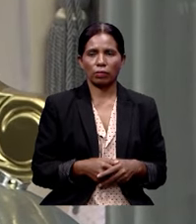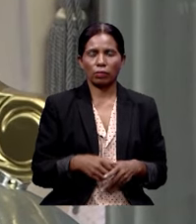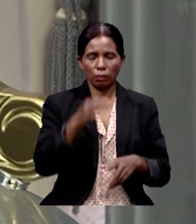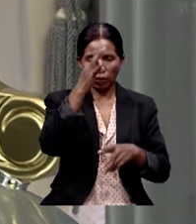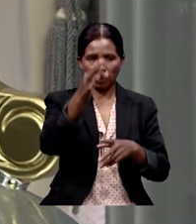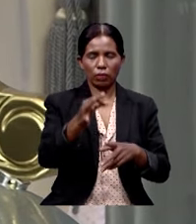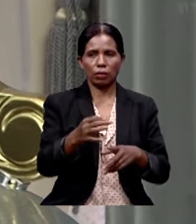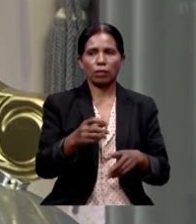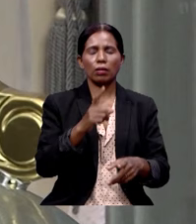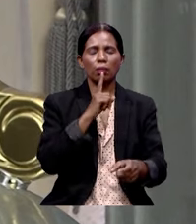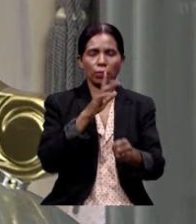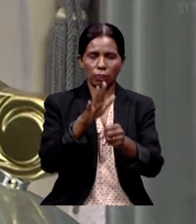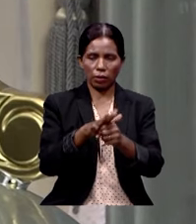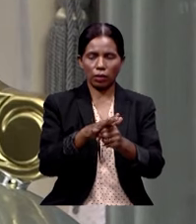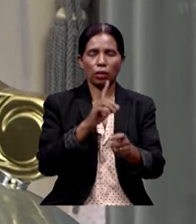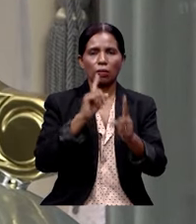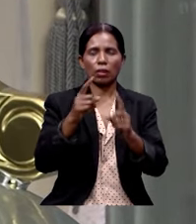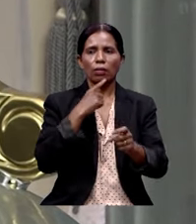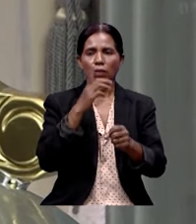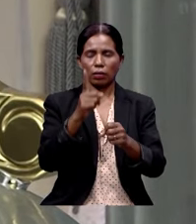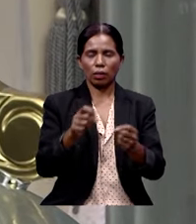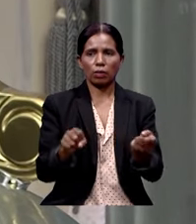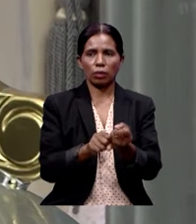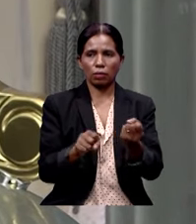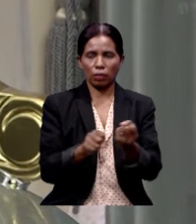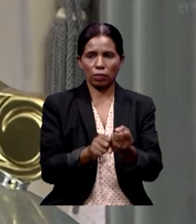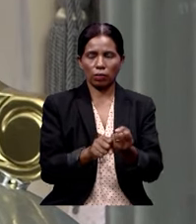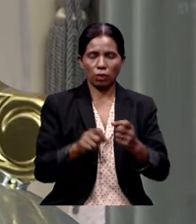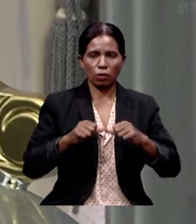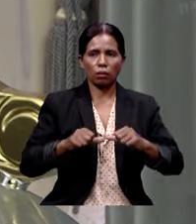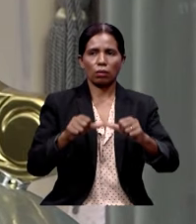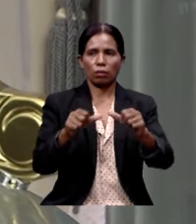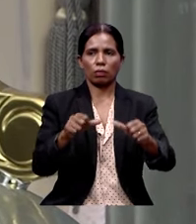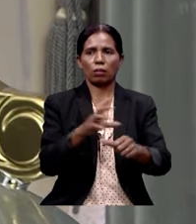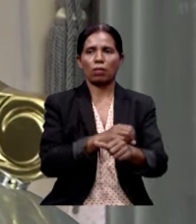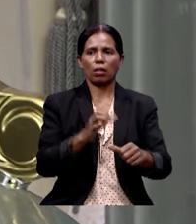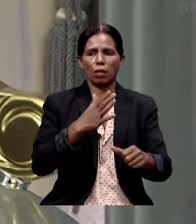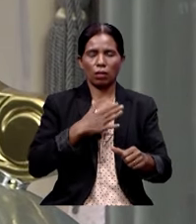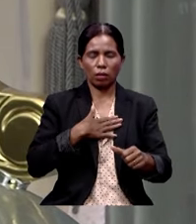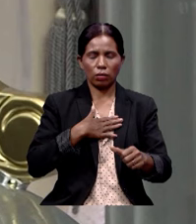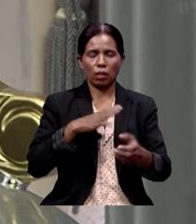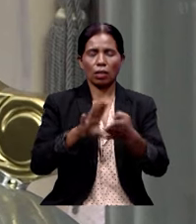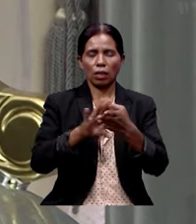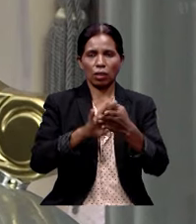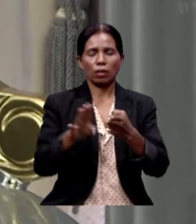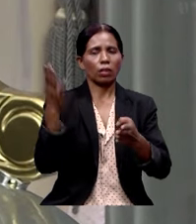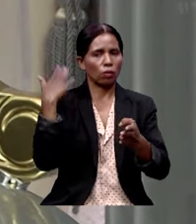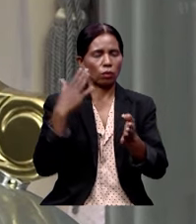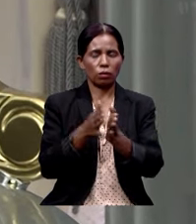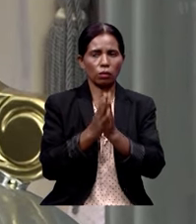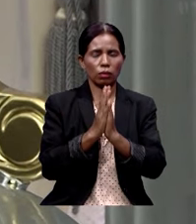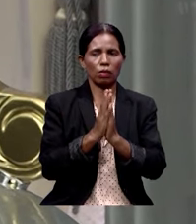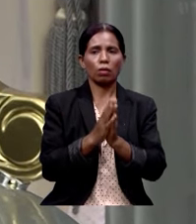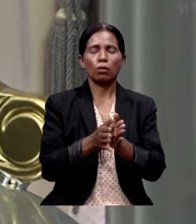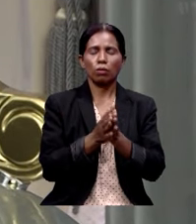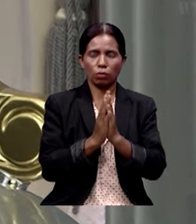Foi um compromisso, até tinha o apoio. Aliás, continuação, eu tinha pedido antes, ao alterno